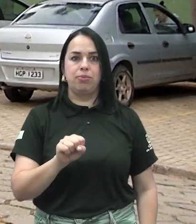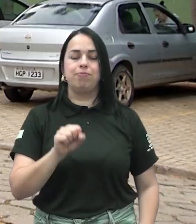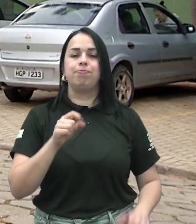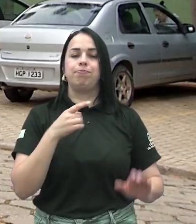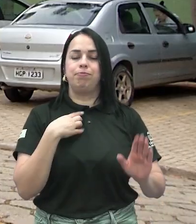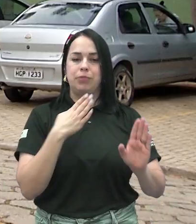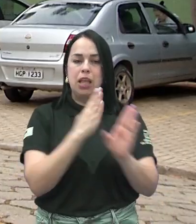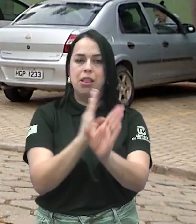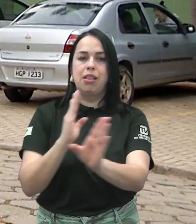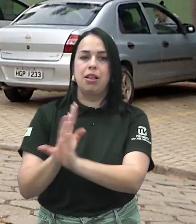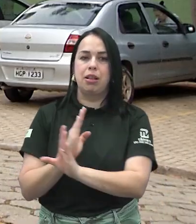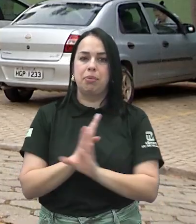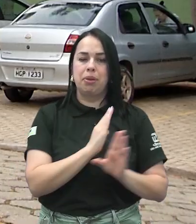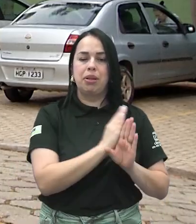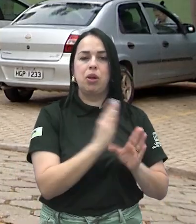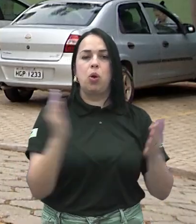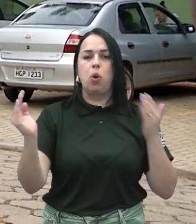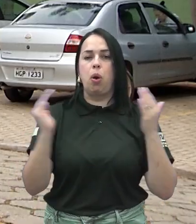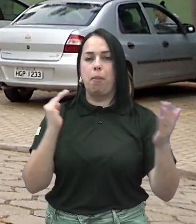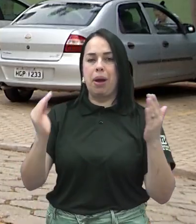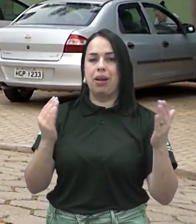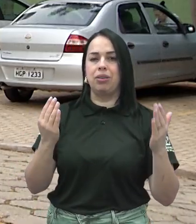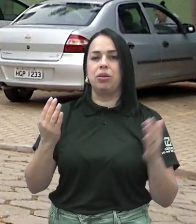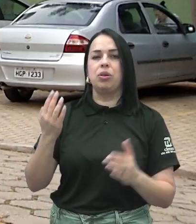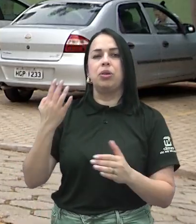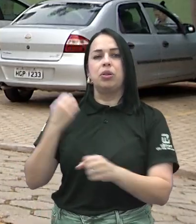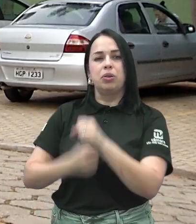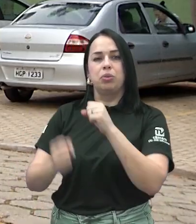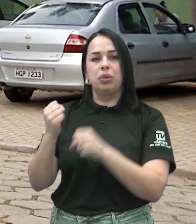3.848 procedimentos em 2020 contra